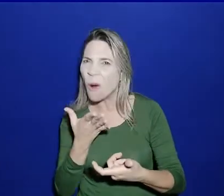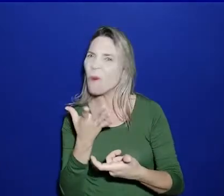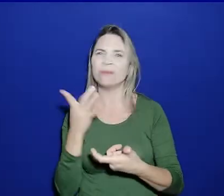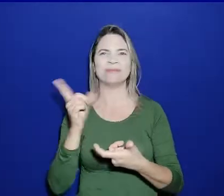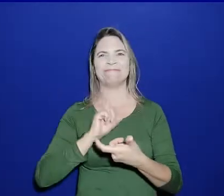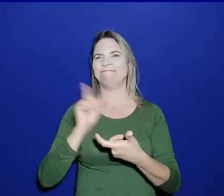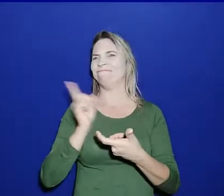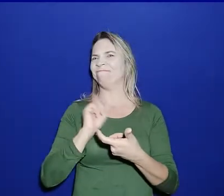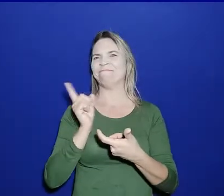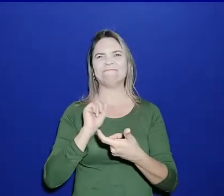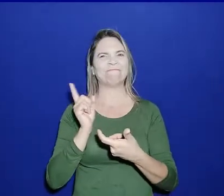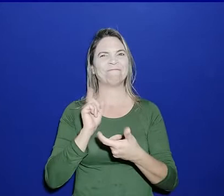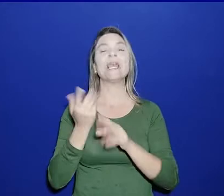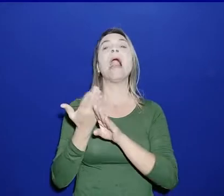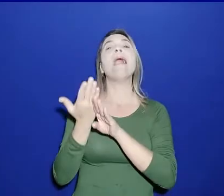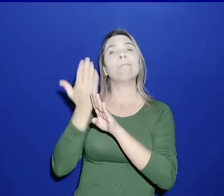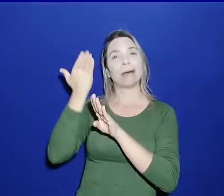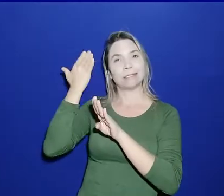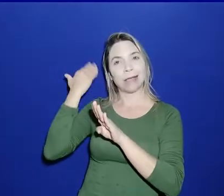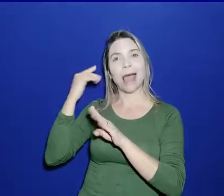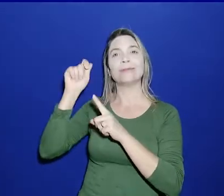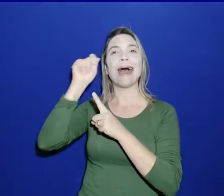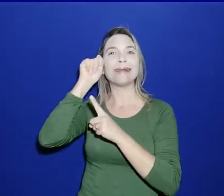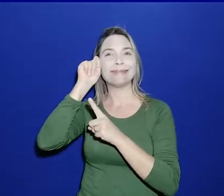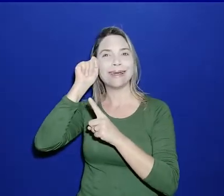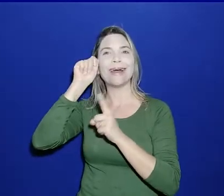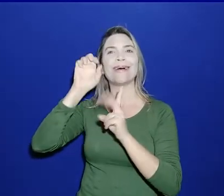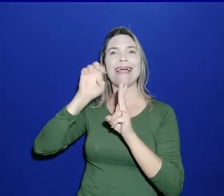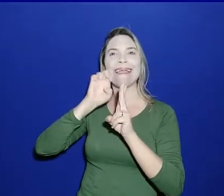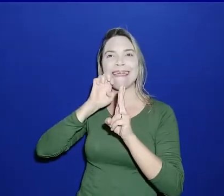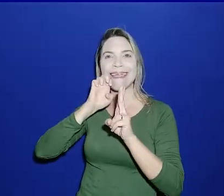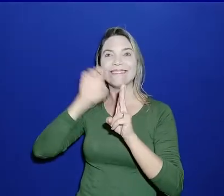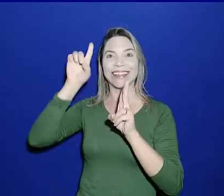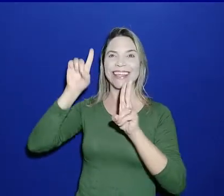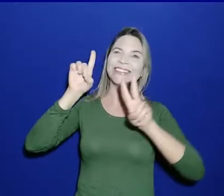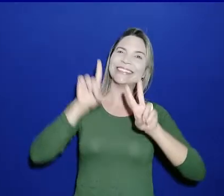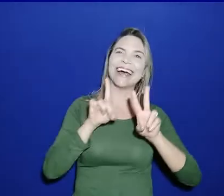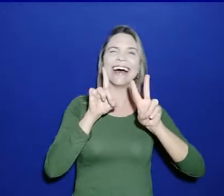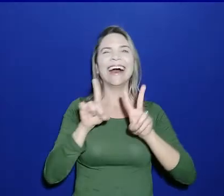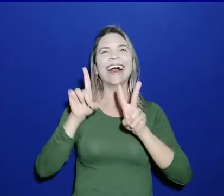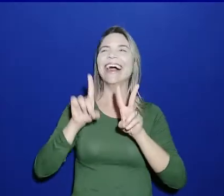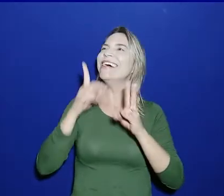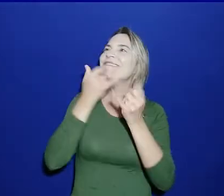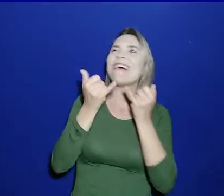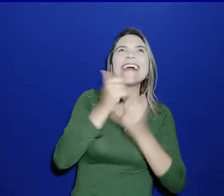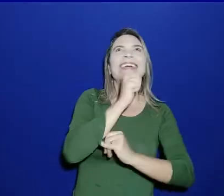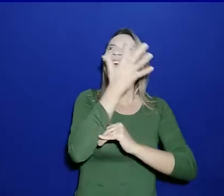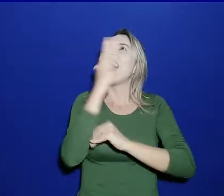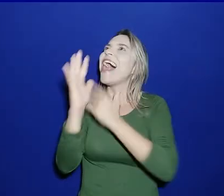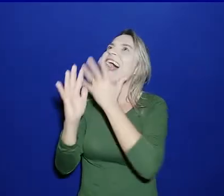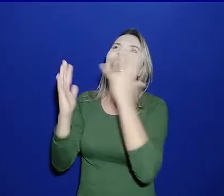mais. Já foi. Antes da influência do pecado, esse mundo era um paraíso criado pelo Senhor.